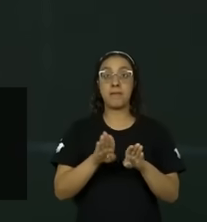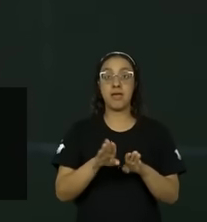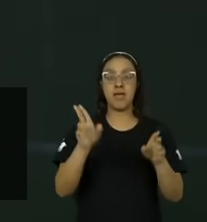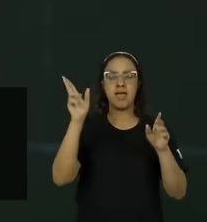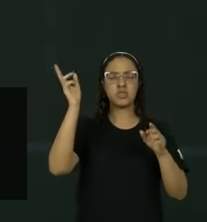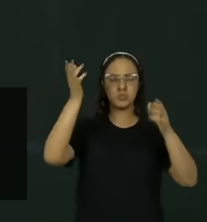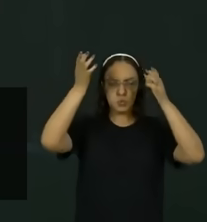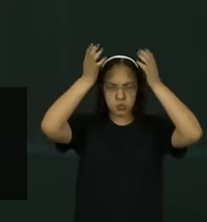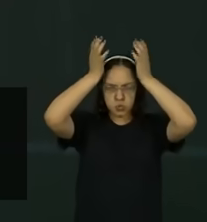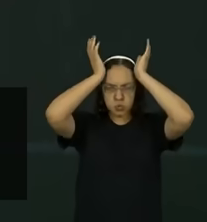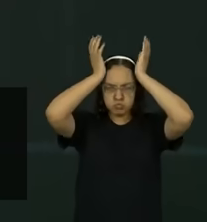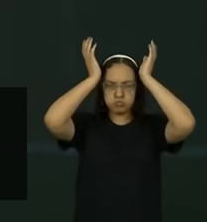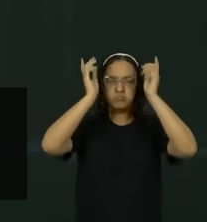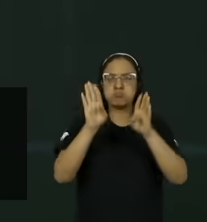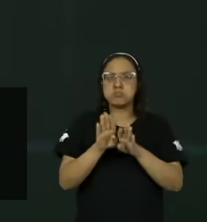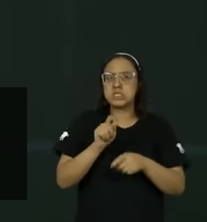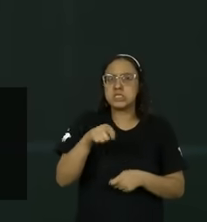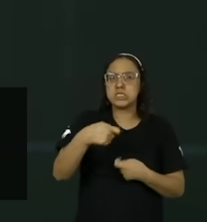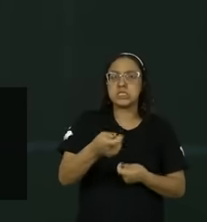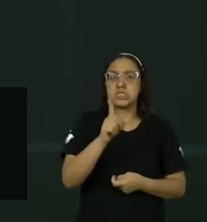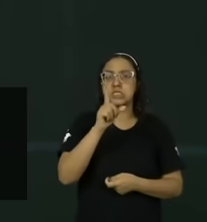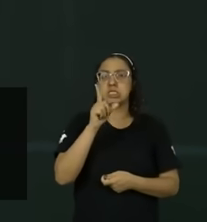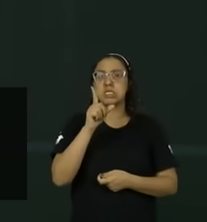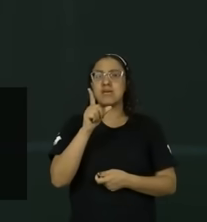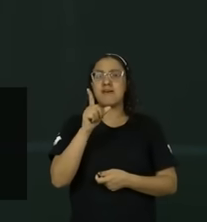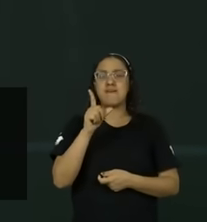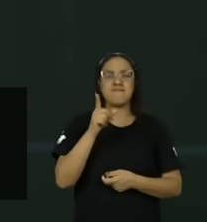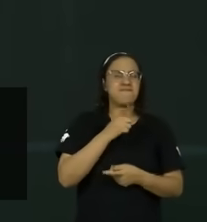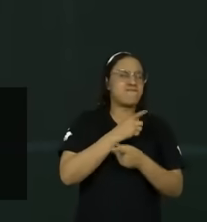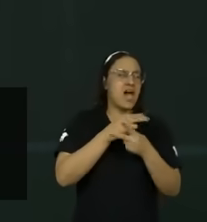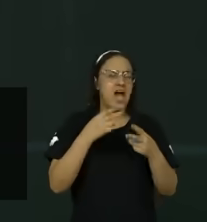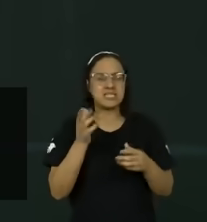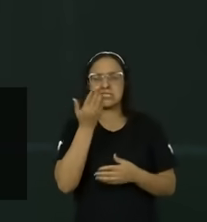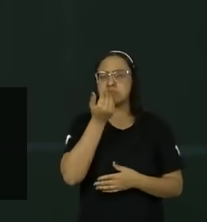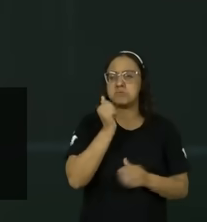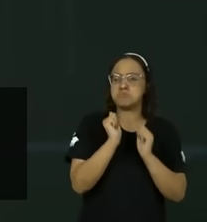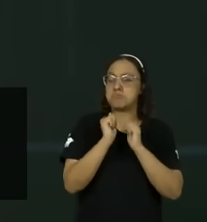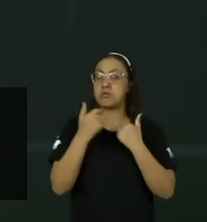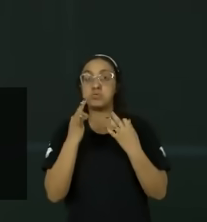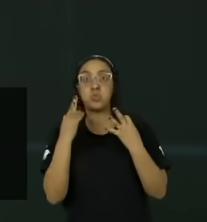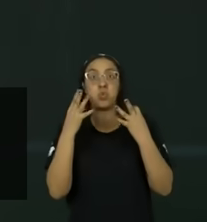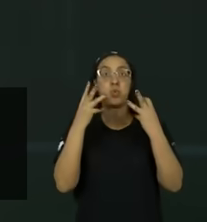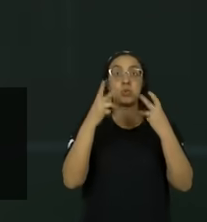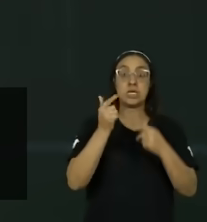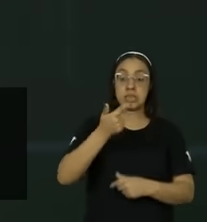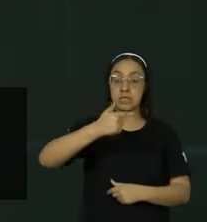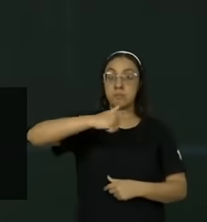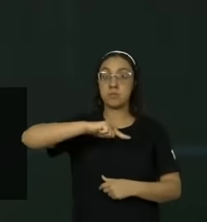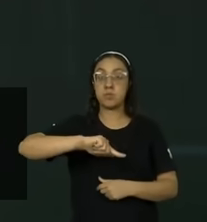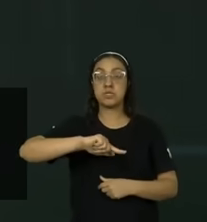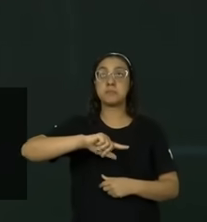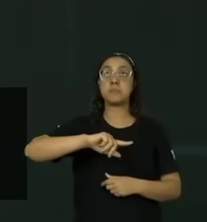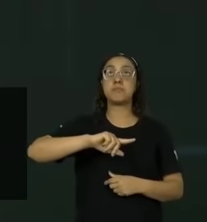o melhor que havia no Egito, e 10 jumentas carregadas de trigo, pão e outras provisões para a viagem. Depois despediu-se